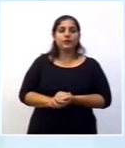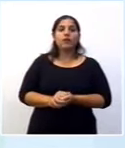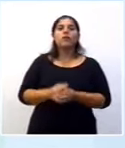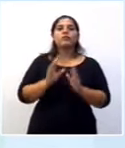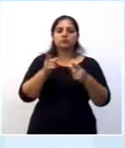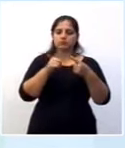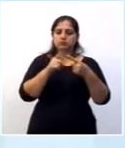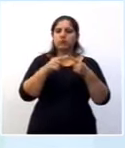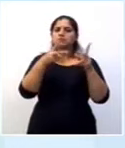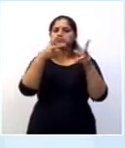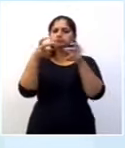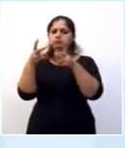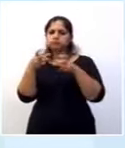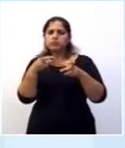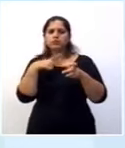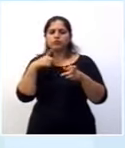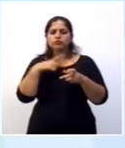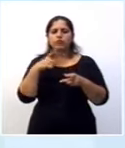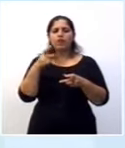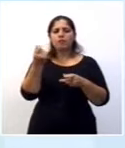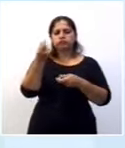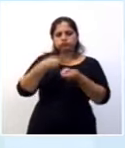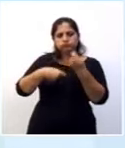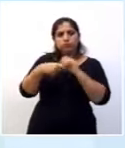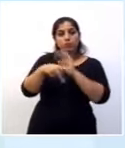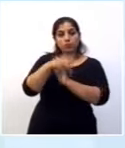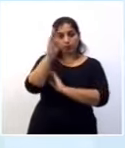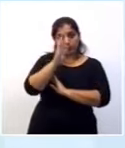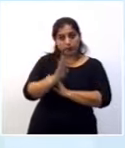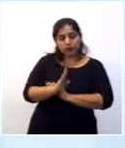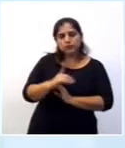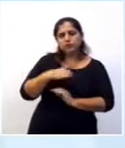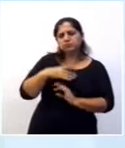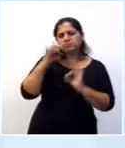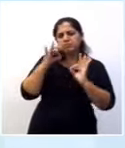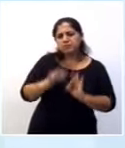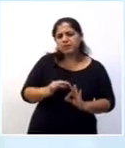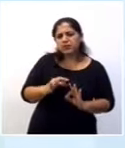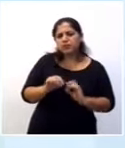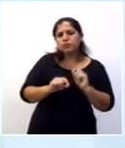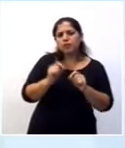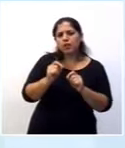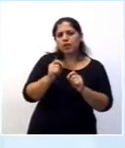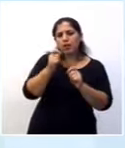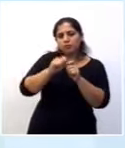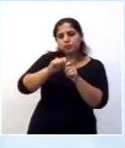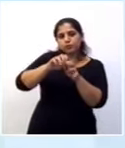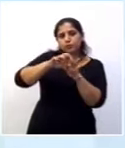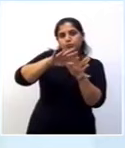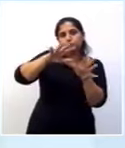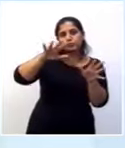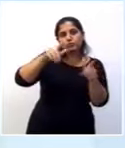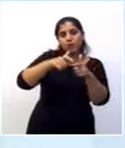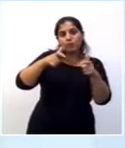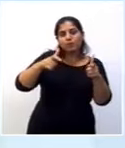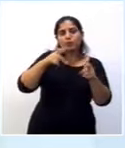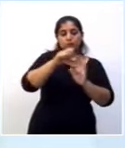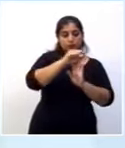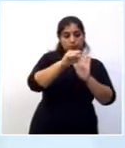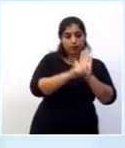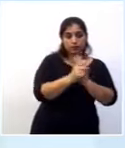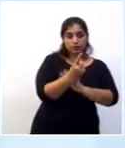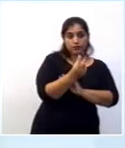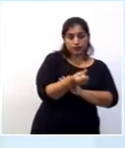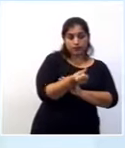Observando os ciclos econômicos do Brasil, podemos afirmar que ocorreu uma expansão? Então, se eu comparar o século XVI